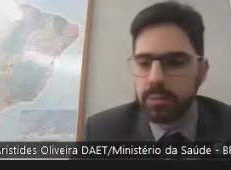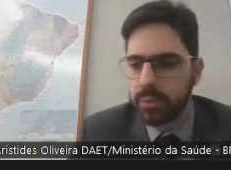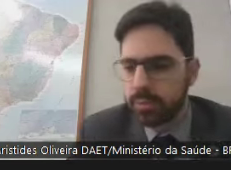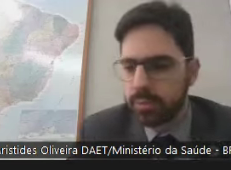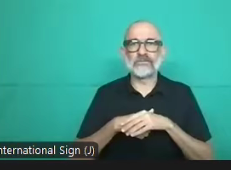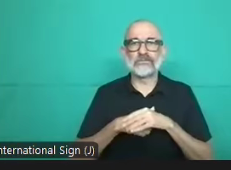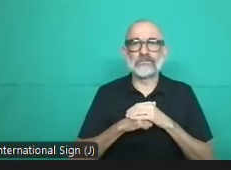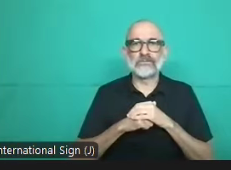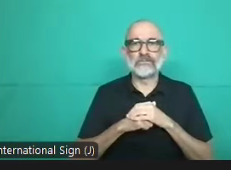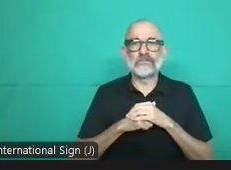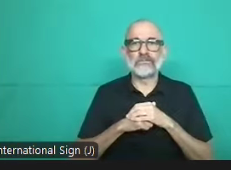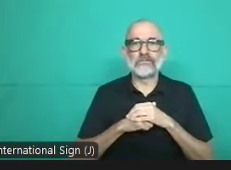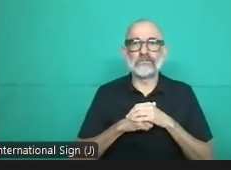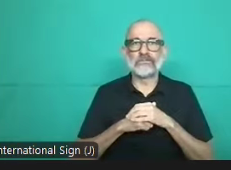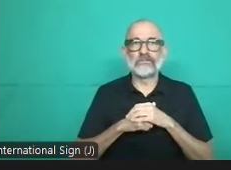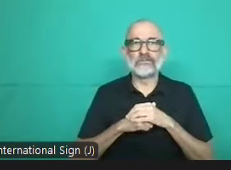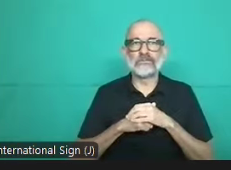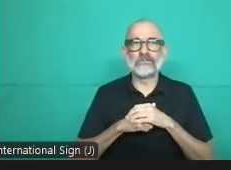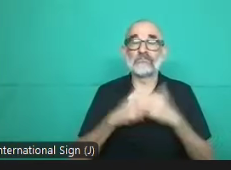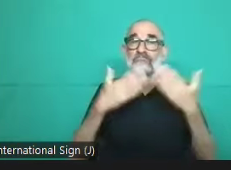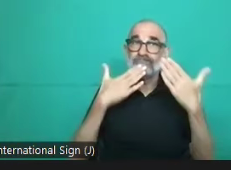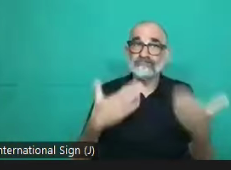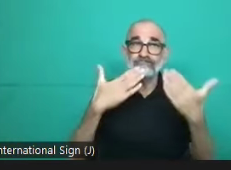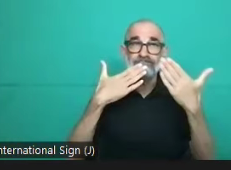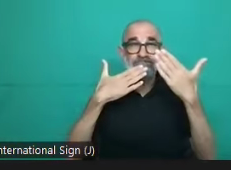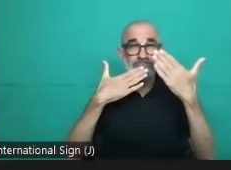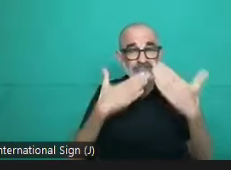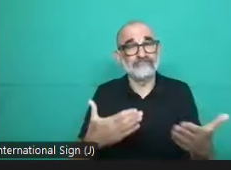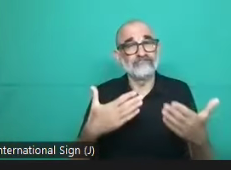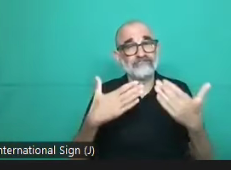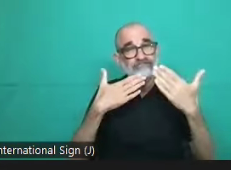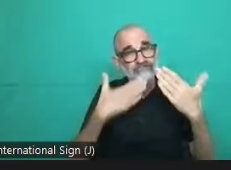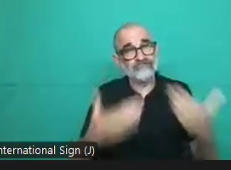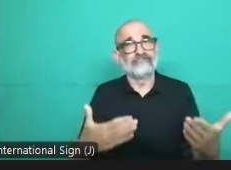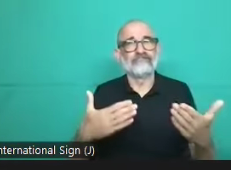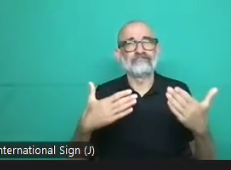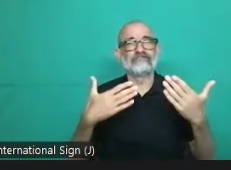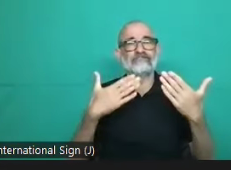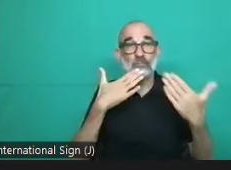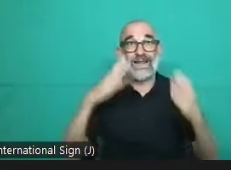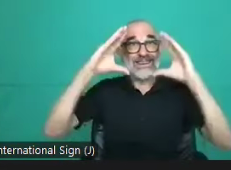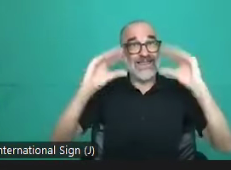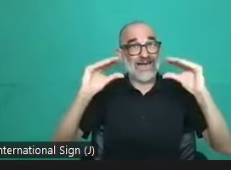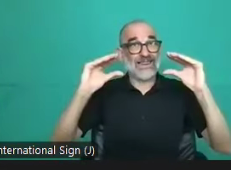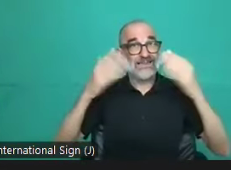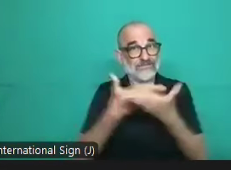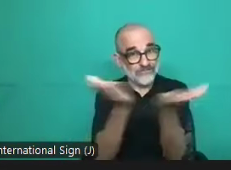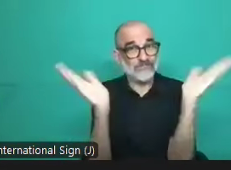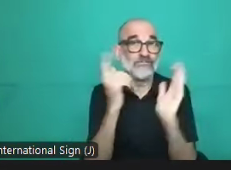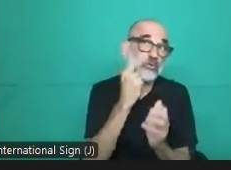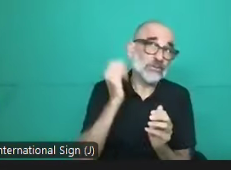Obrigado, boa tarde para todos e todas. Eu sou diretor do Departamento de Atenção Especializada aqui do Ministério da Saúde do